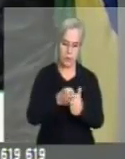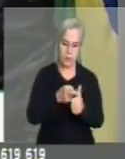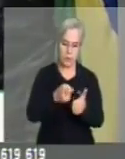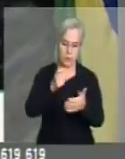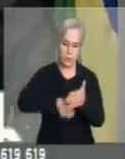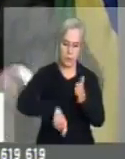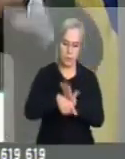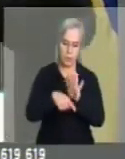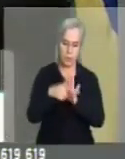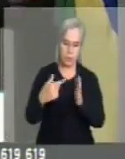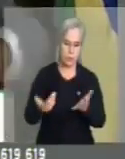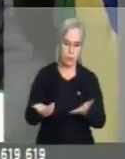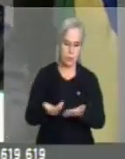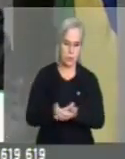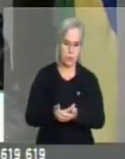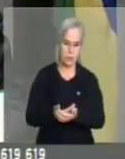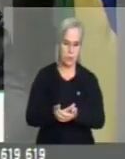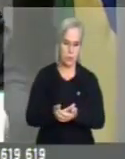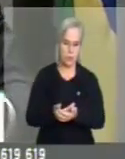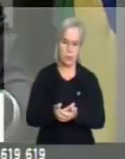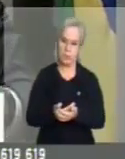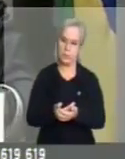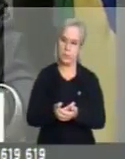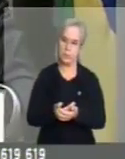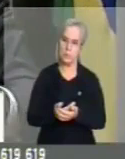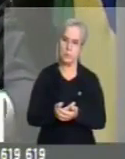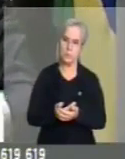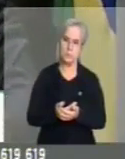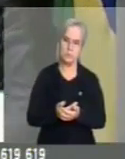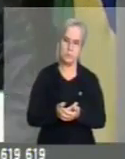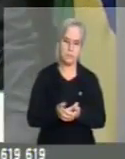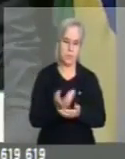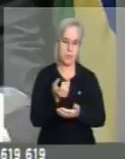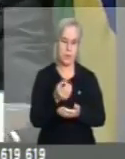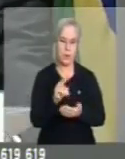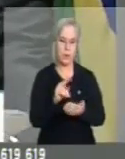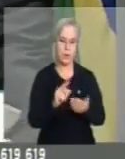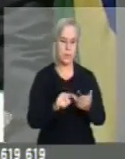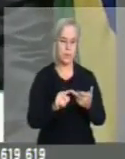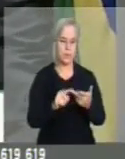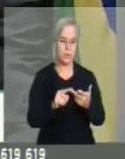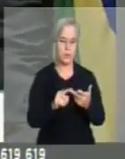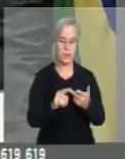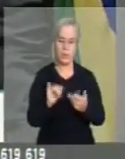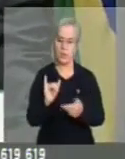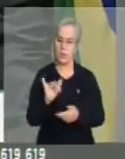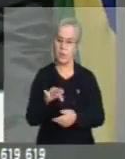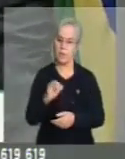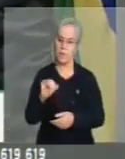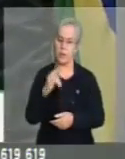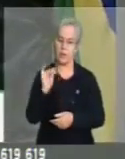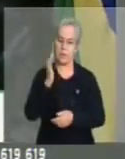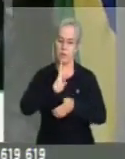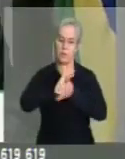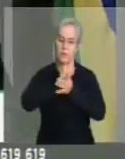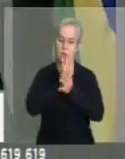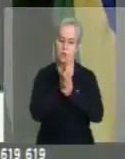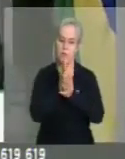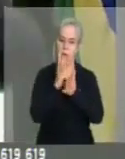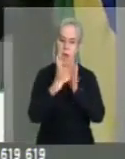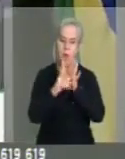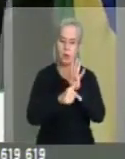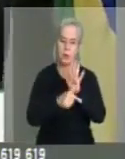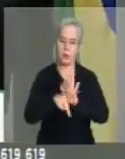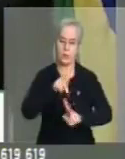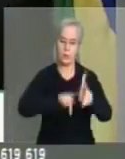transferência para os mais ricos, o BNDES para o Bolsa Patrão. Ou deixar a inflação corroer o poder de compra do